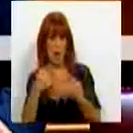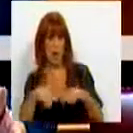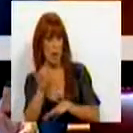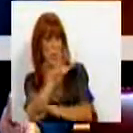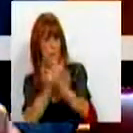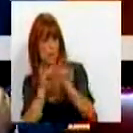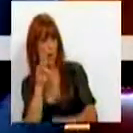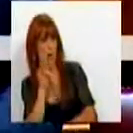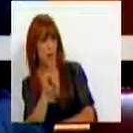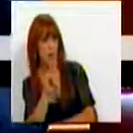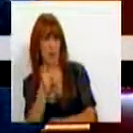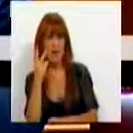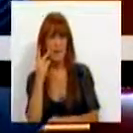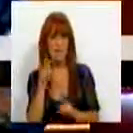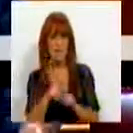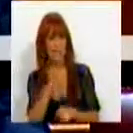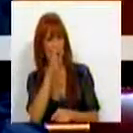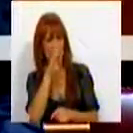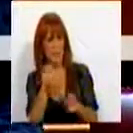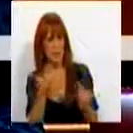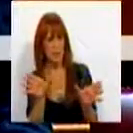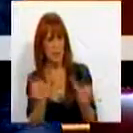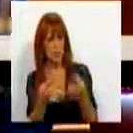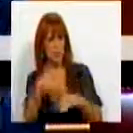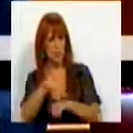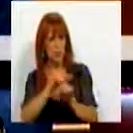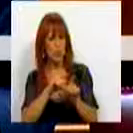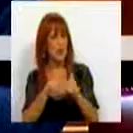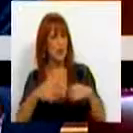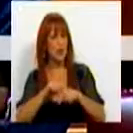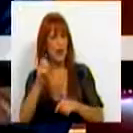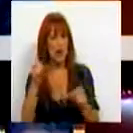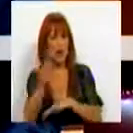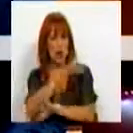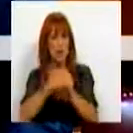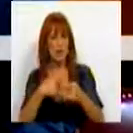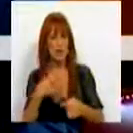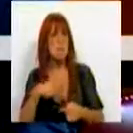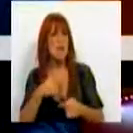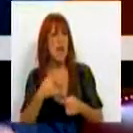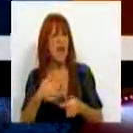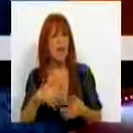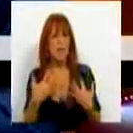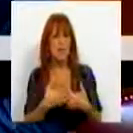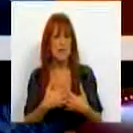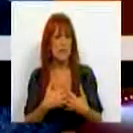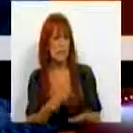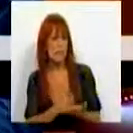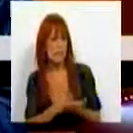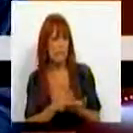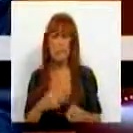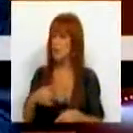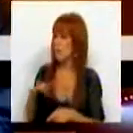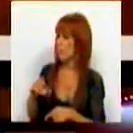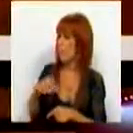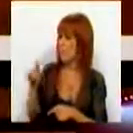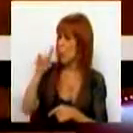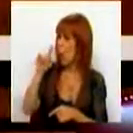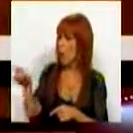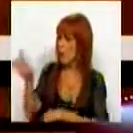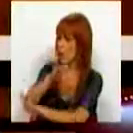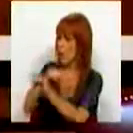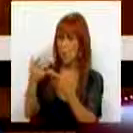Europeu e vê na atitude do Conselho Europeu os medos e hesitações. E Pedro Mota Soares olha para a Europa de